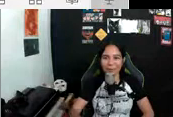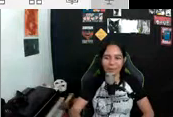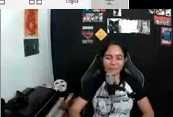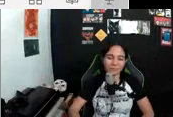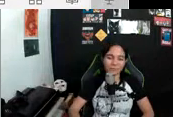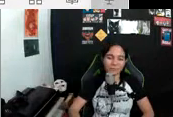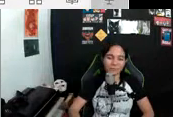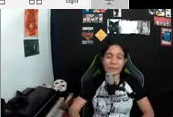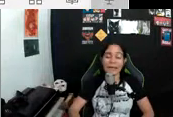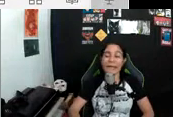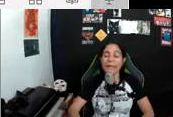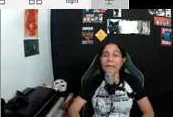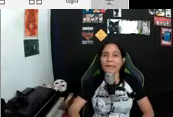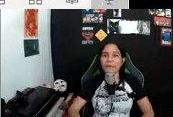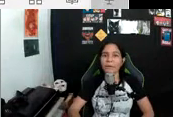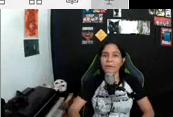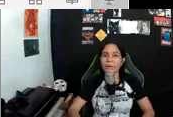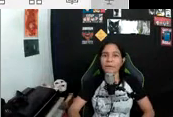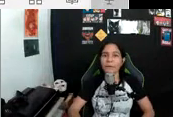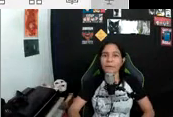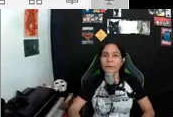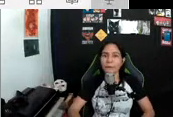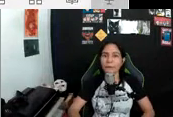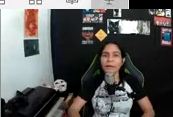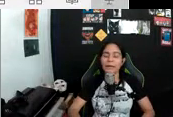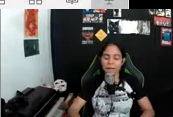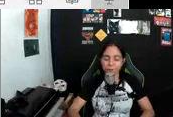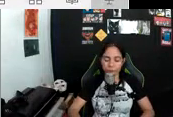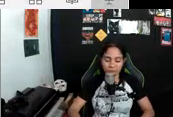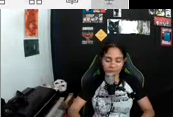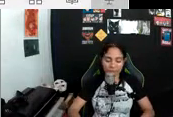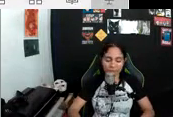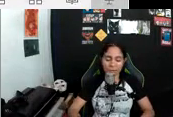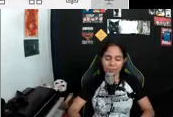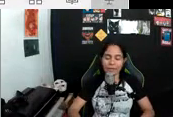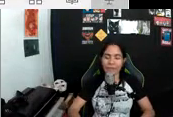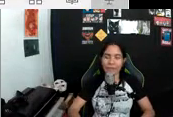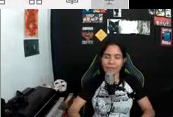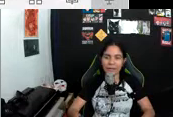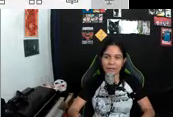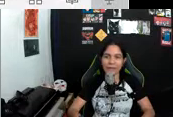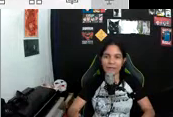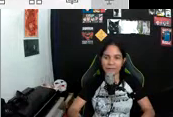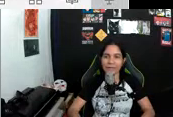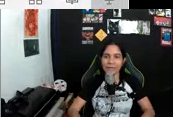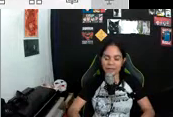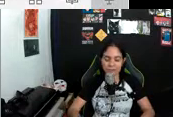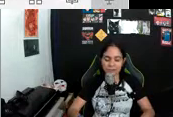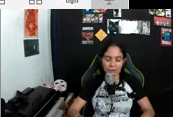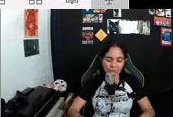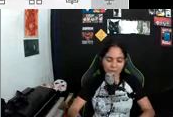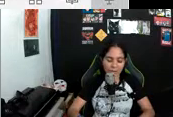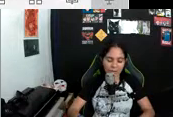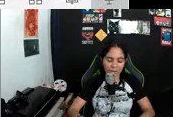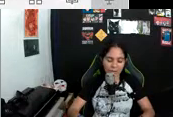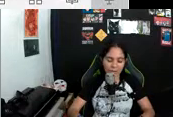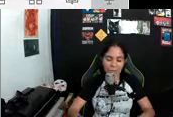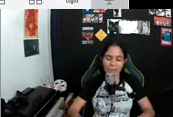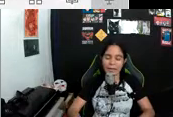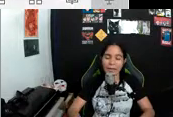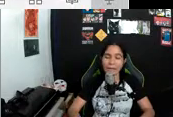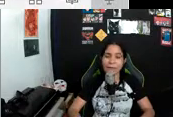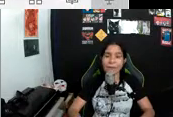da assinatura. E quando ela foi verificar, ela foi no hospital, né, que ele disse que tinha sido atendido, aonde